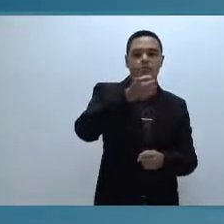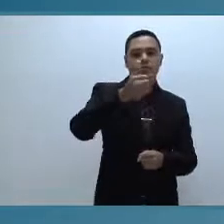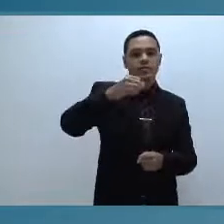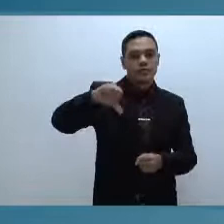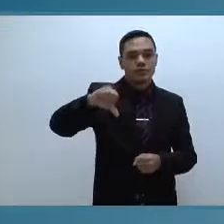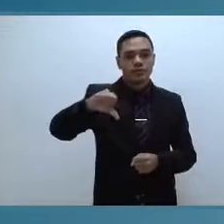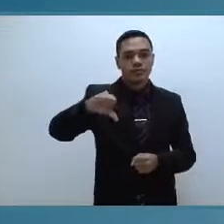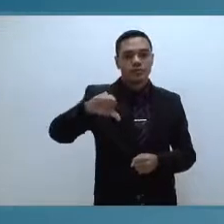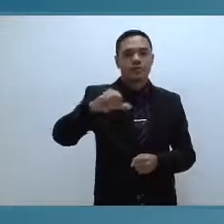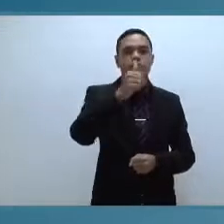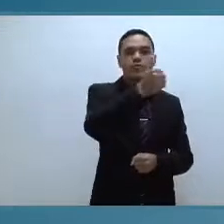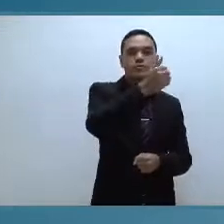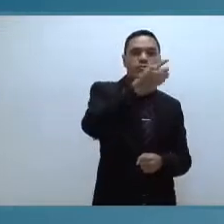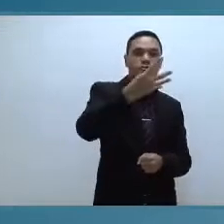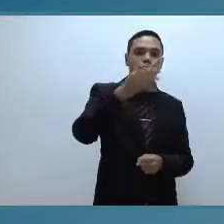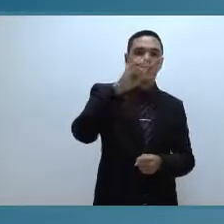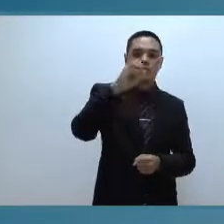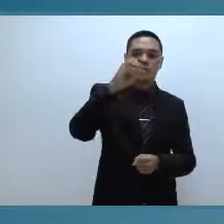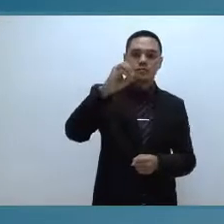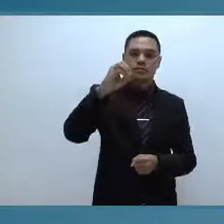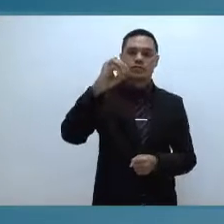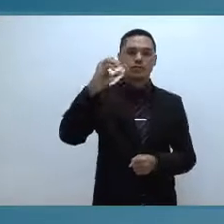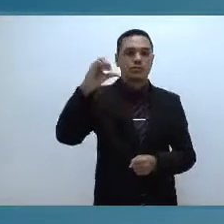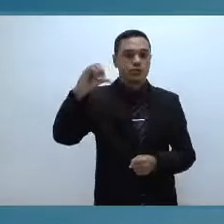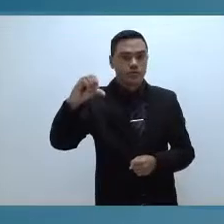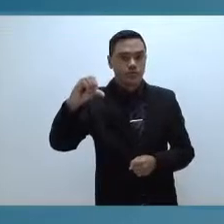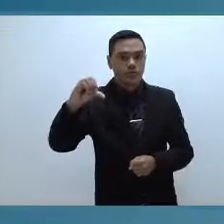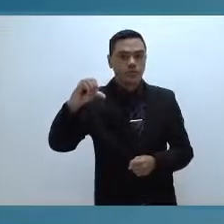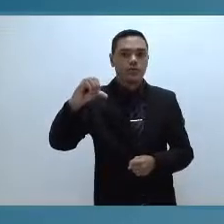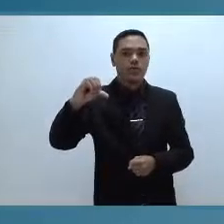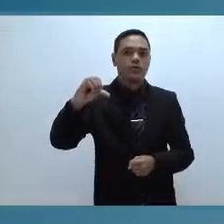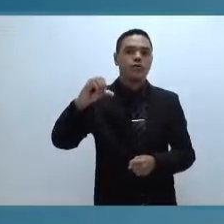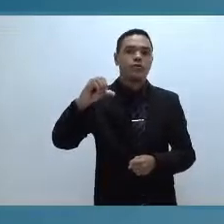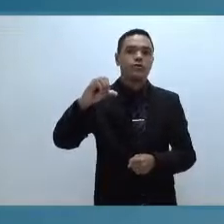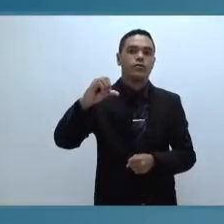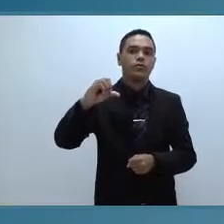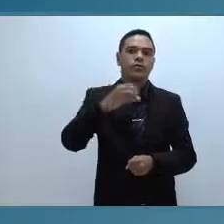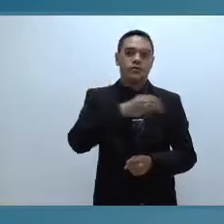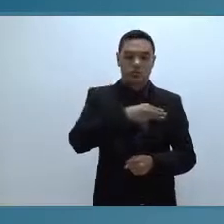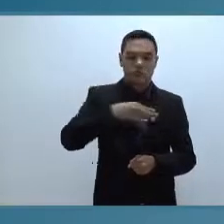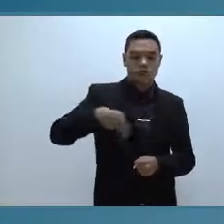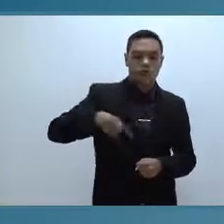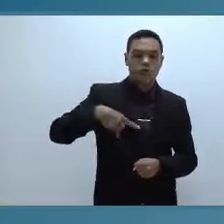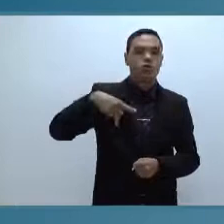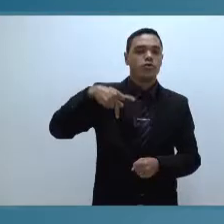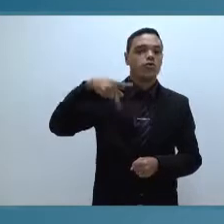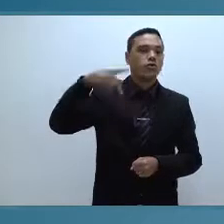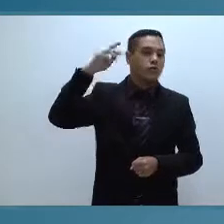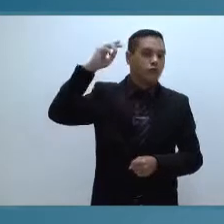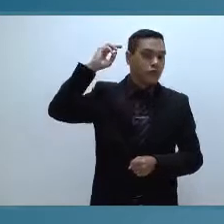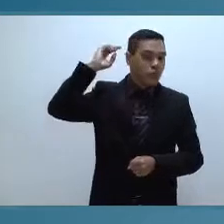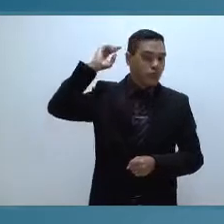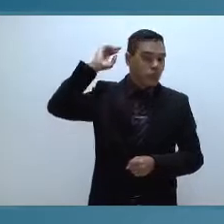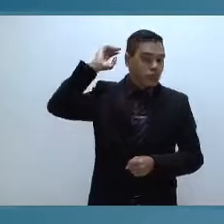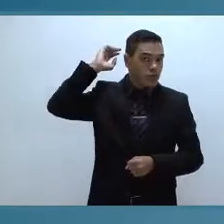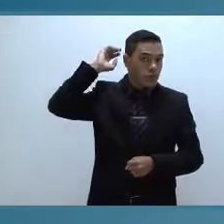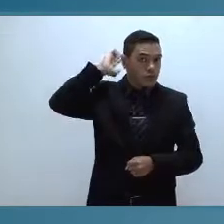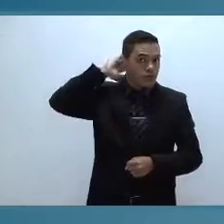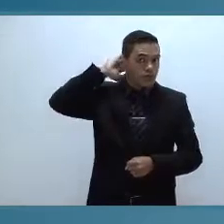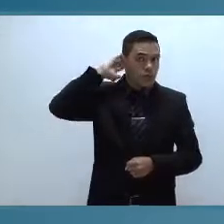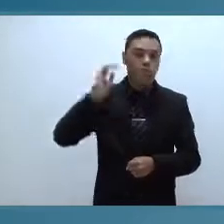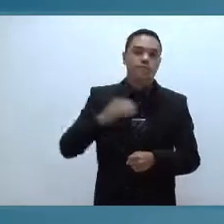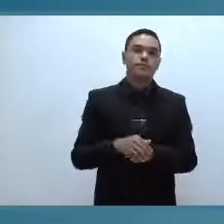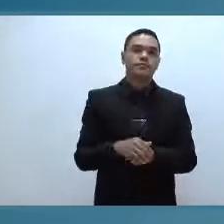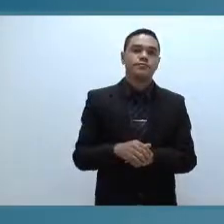08-1389-59-2019-814-0009 e que é requerente do Ministério Público do Estado do Pará e requeridos à Câmara Municipal de Salinópolis e